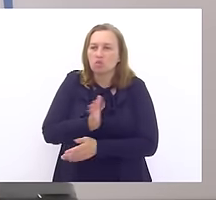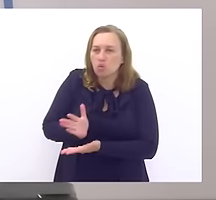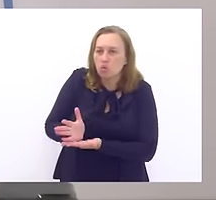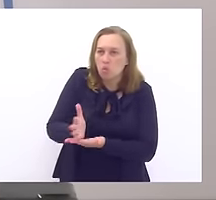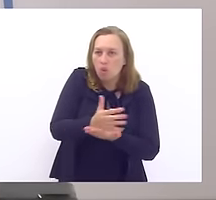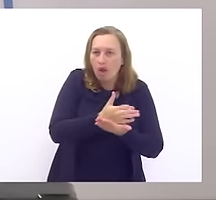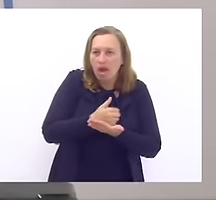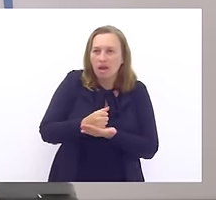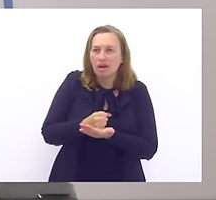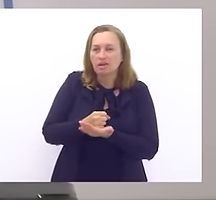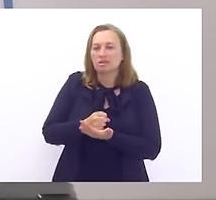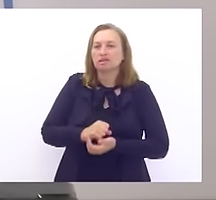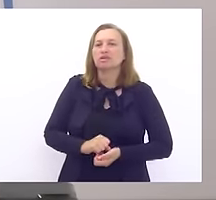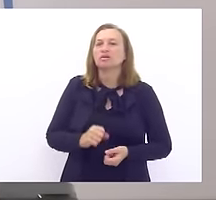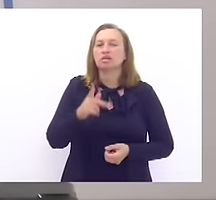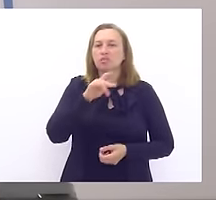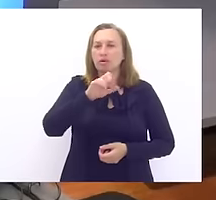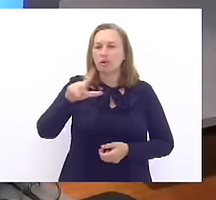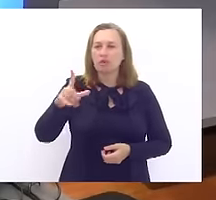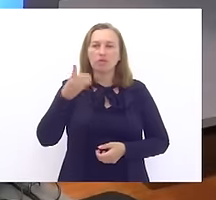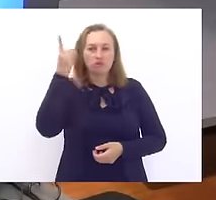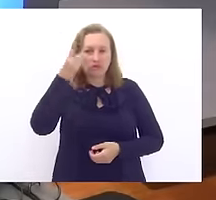itens Presidente